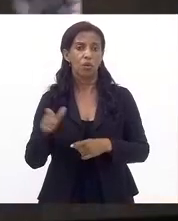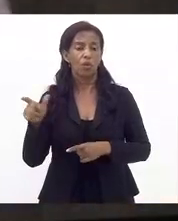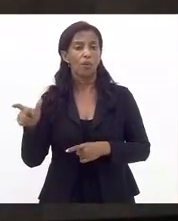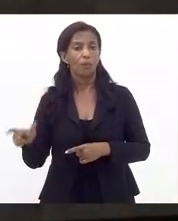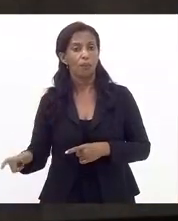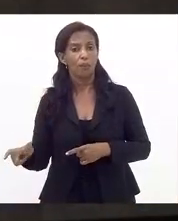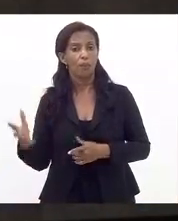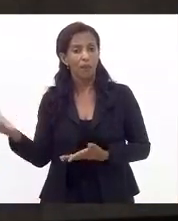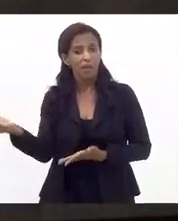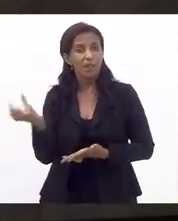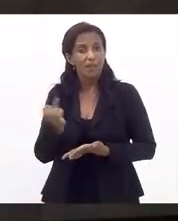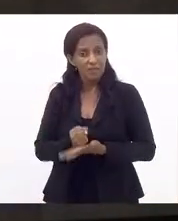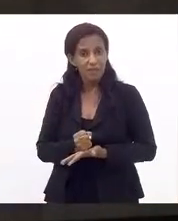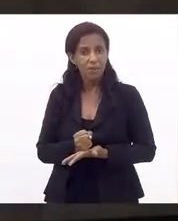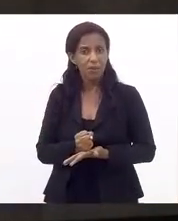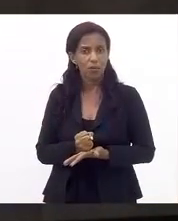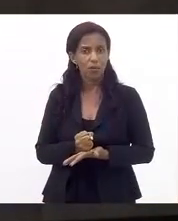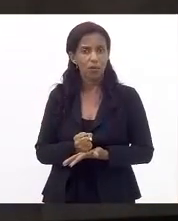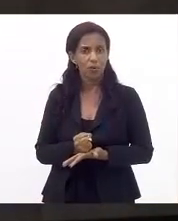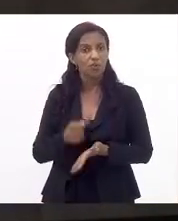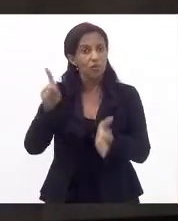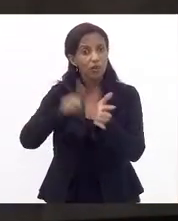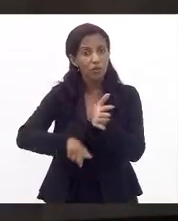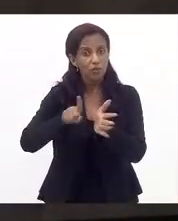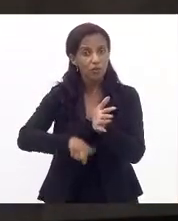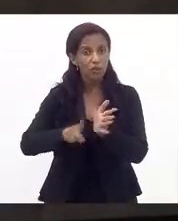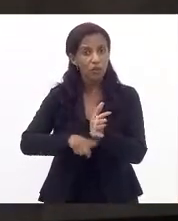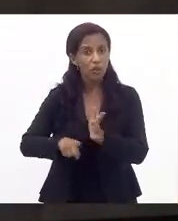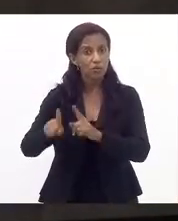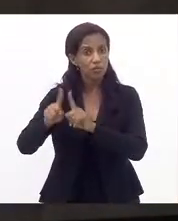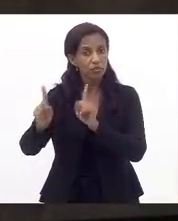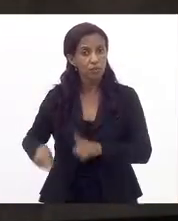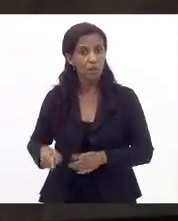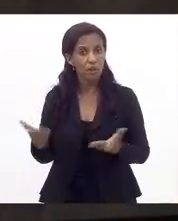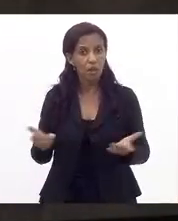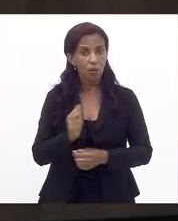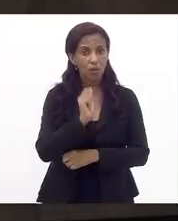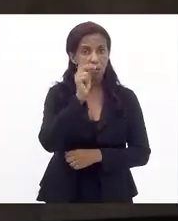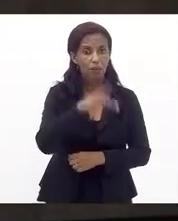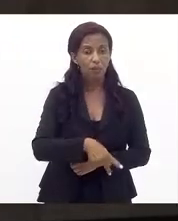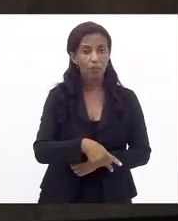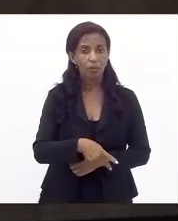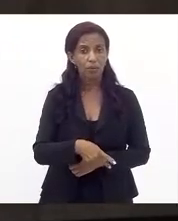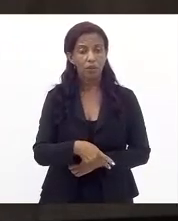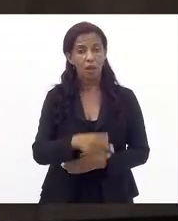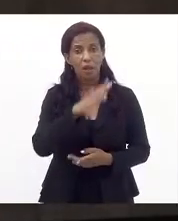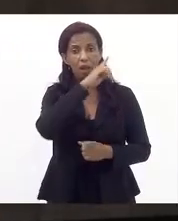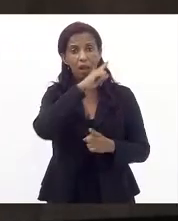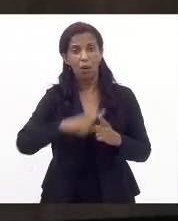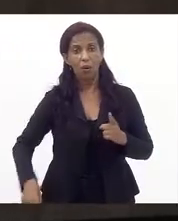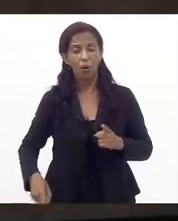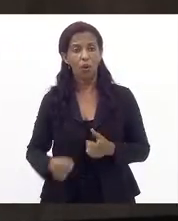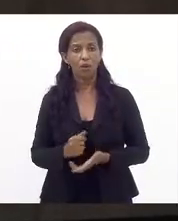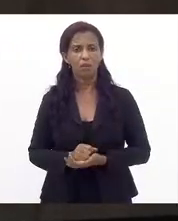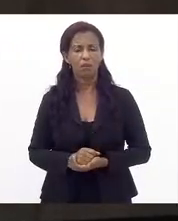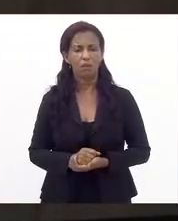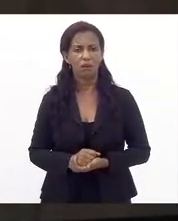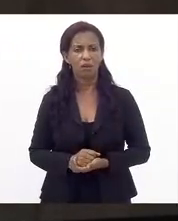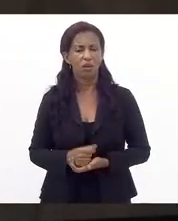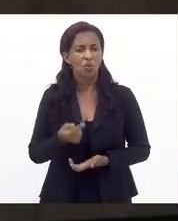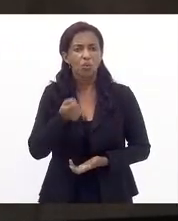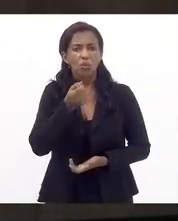ele ele é diferente recebeu essa receita pode contada e agora na hora da aposentadoria ela é cortada de forma imediata